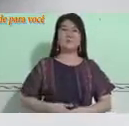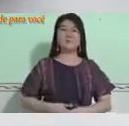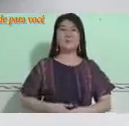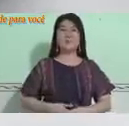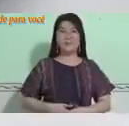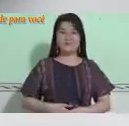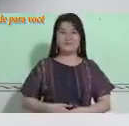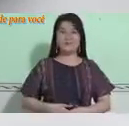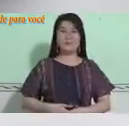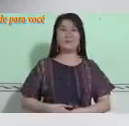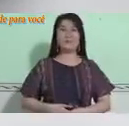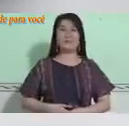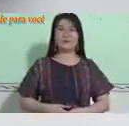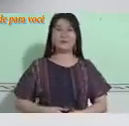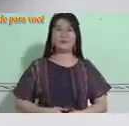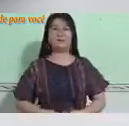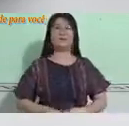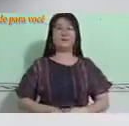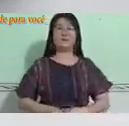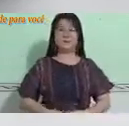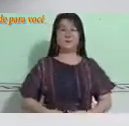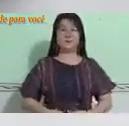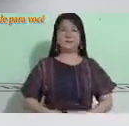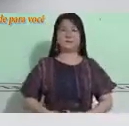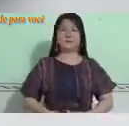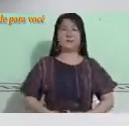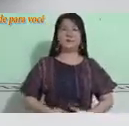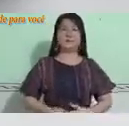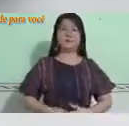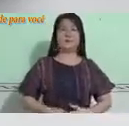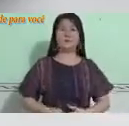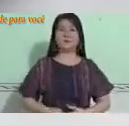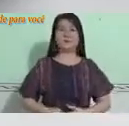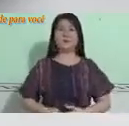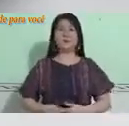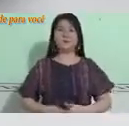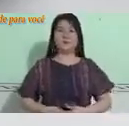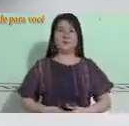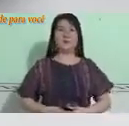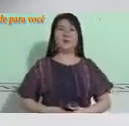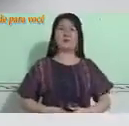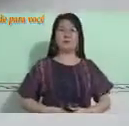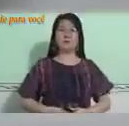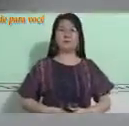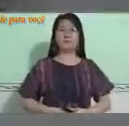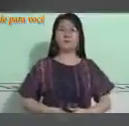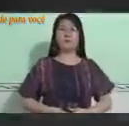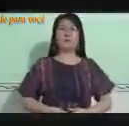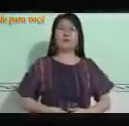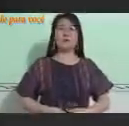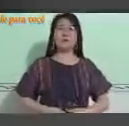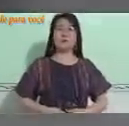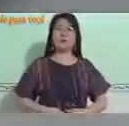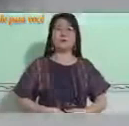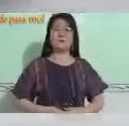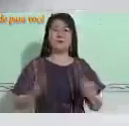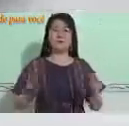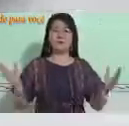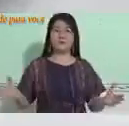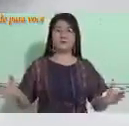o ginecologista para identificar se existe alguma outra causa que possa estar causando esse atraso, iniciando